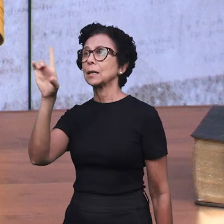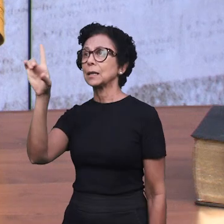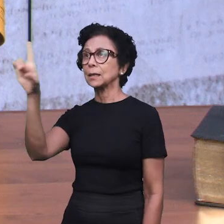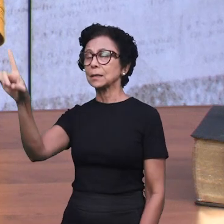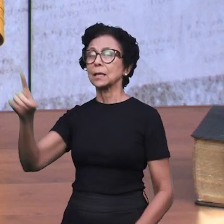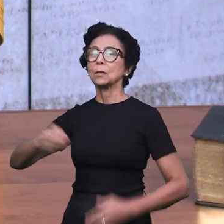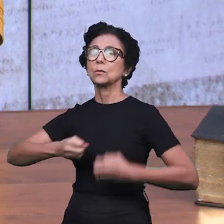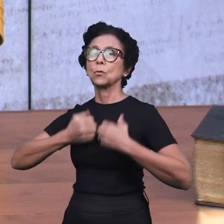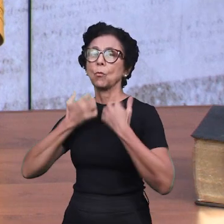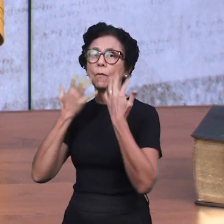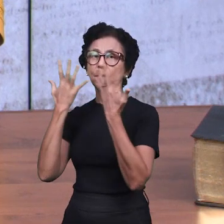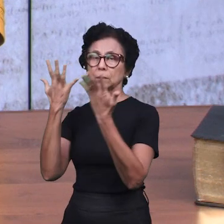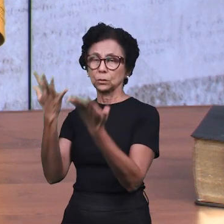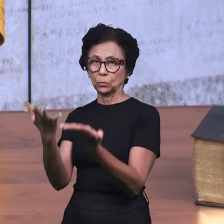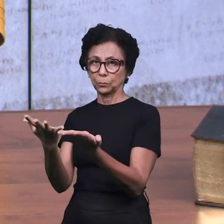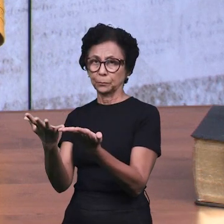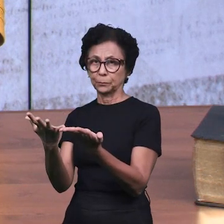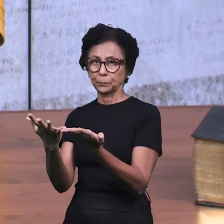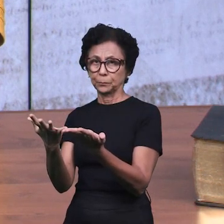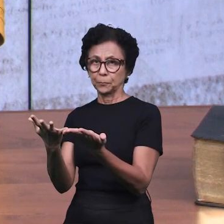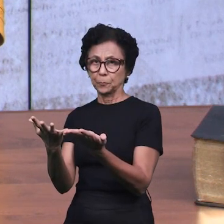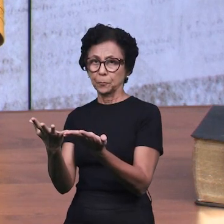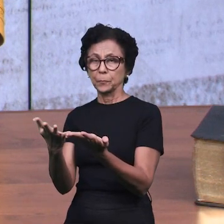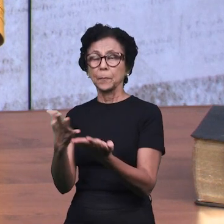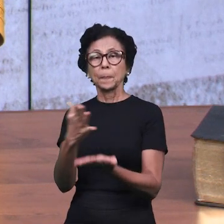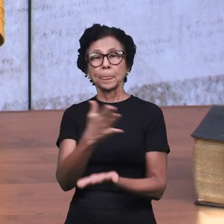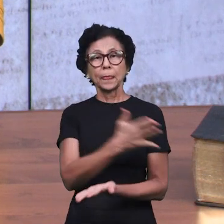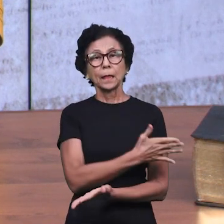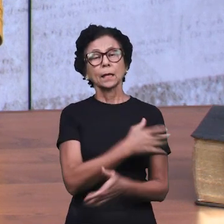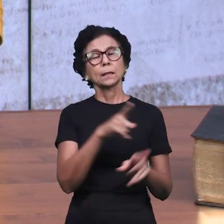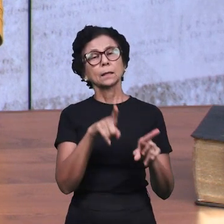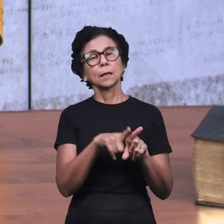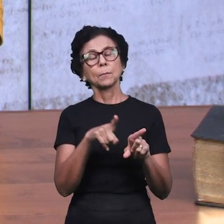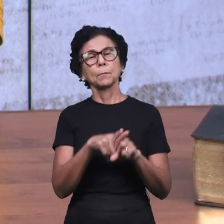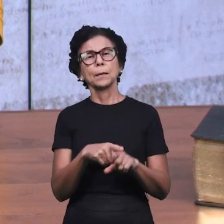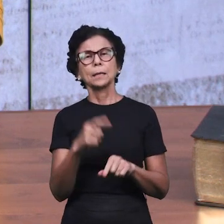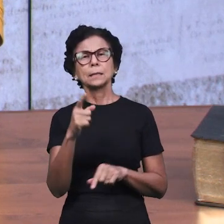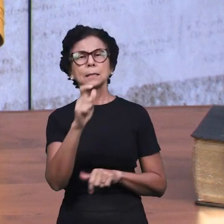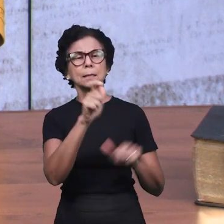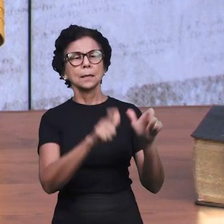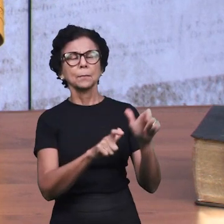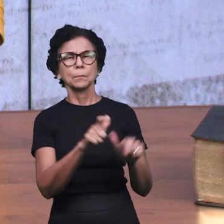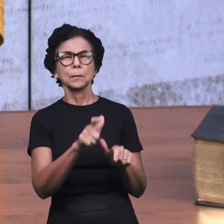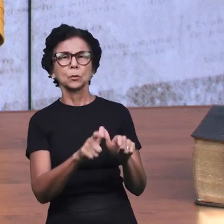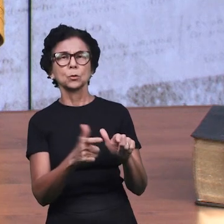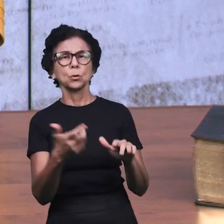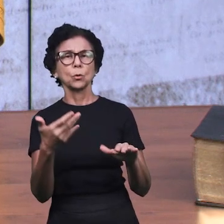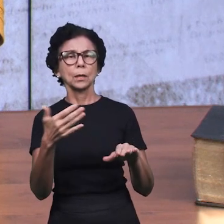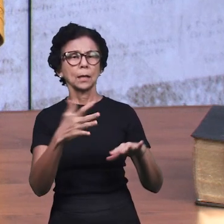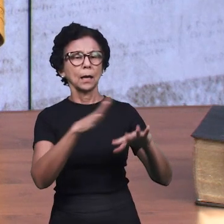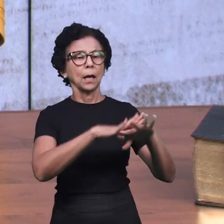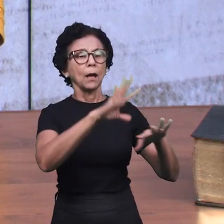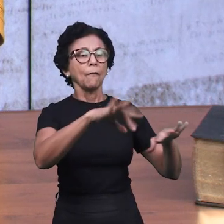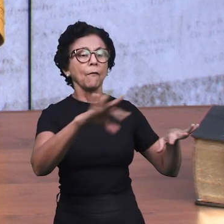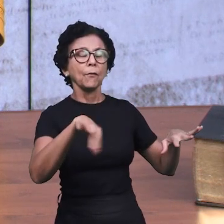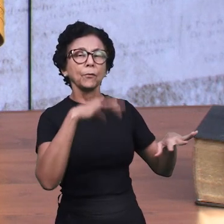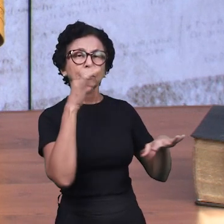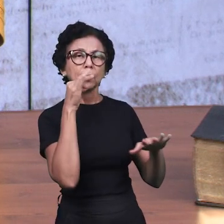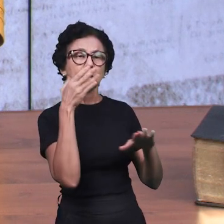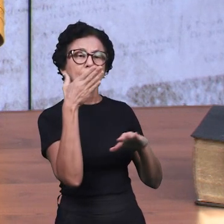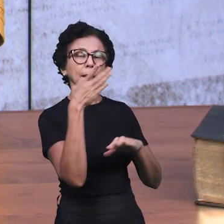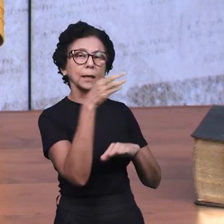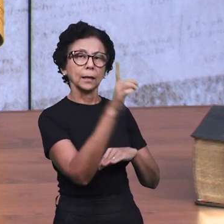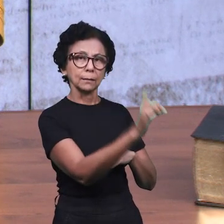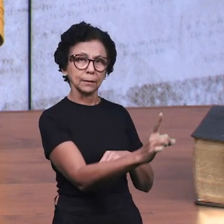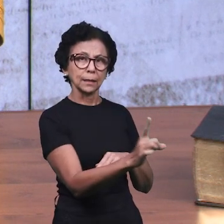declaraste pela tua boca. Quando entrares na vinha de teu próximo, comerás uvas conforme